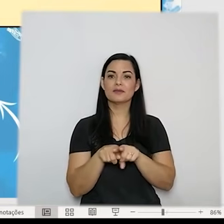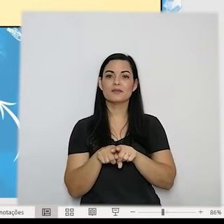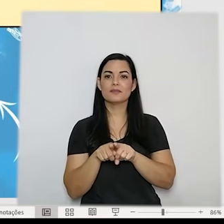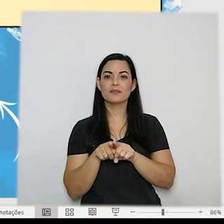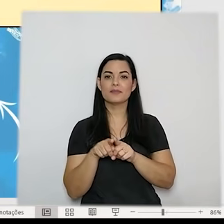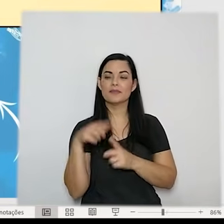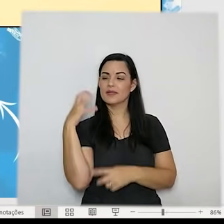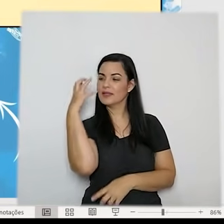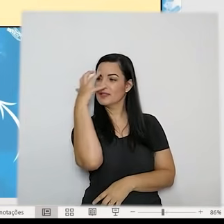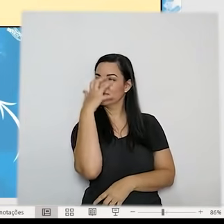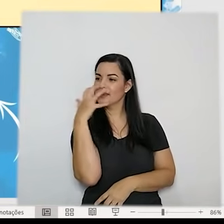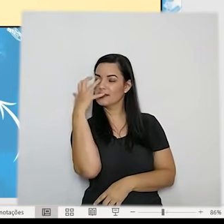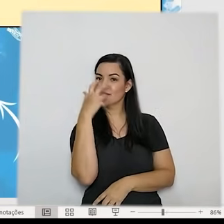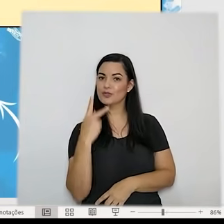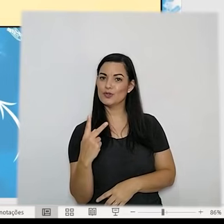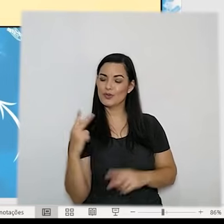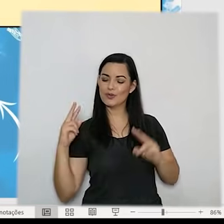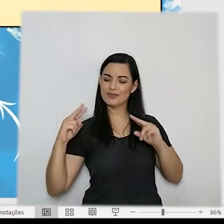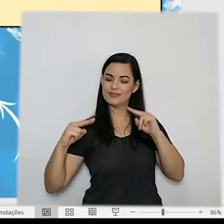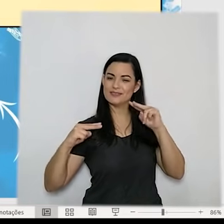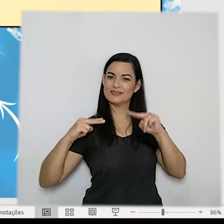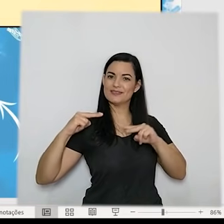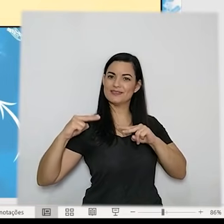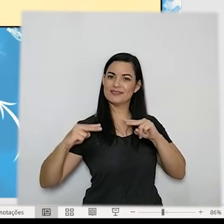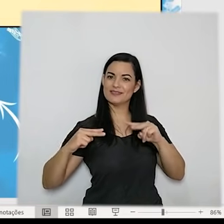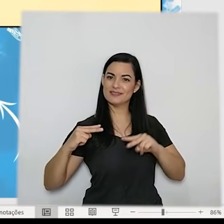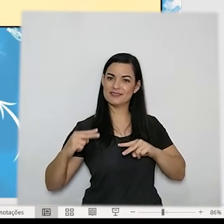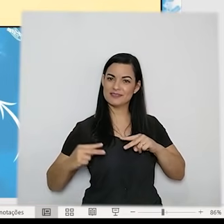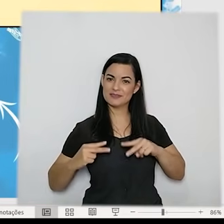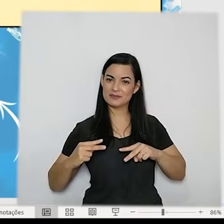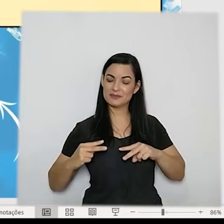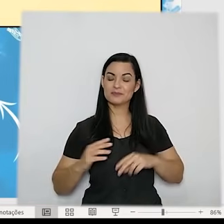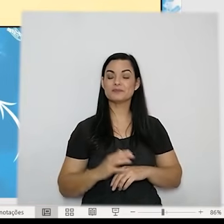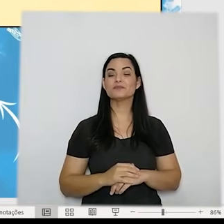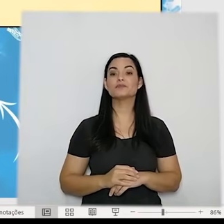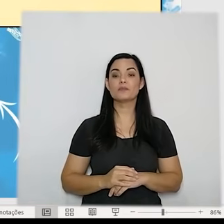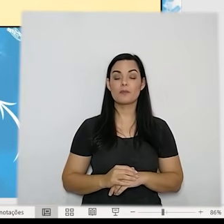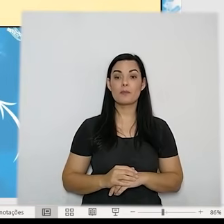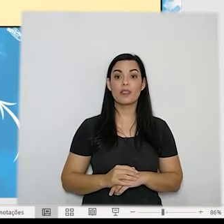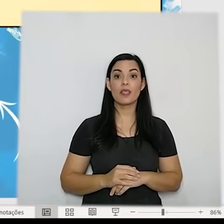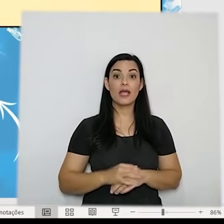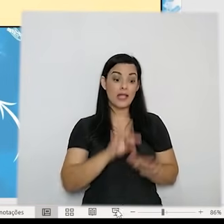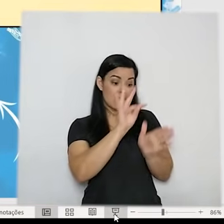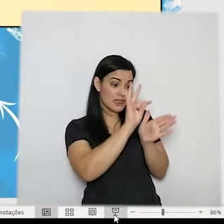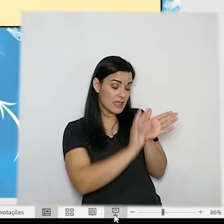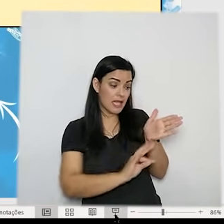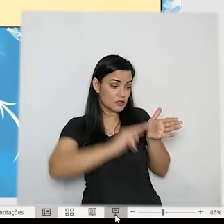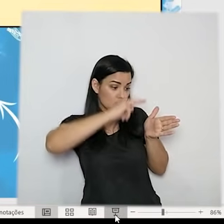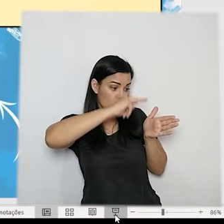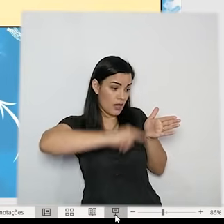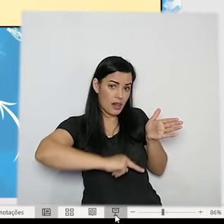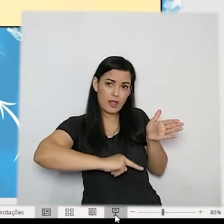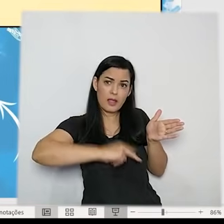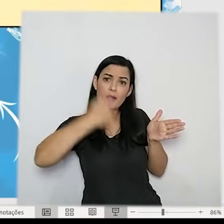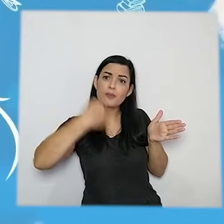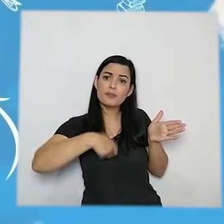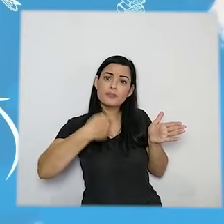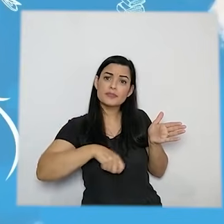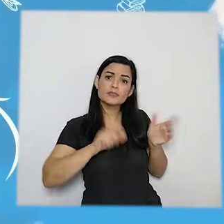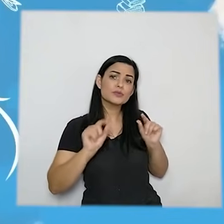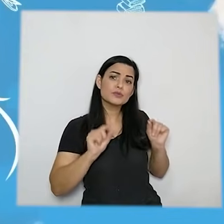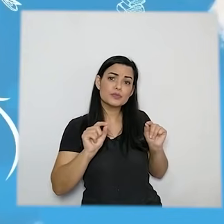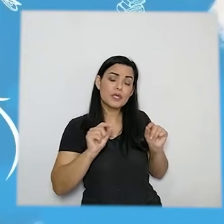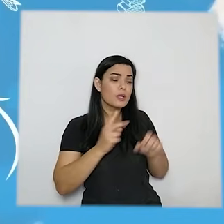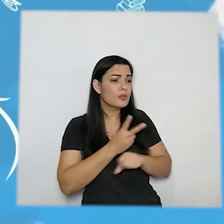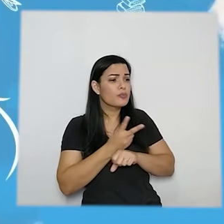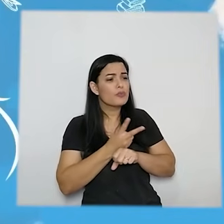Quando nós estamos lendo um texto, nós precisamos buscar encontrar o